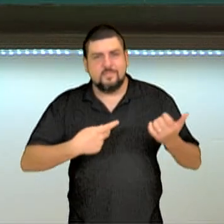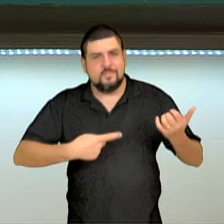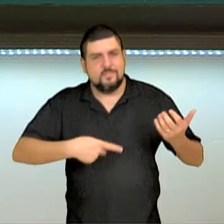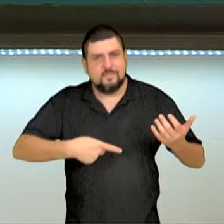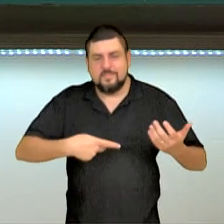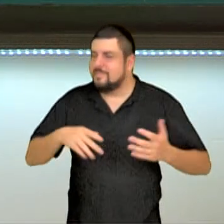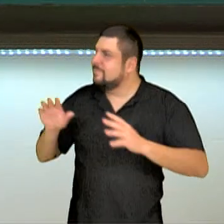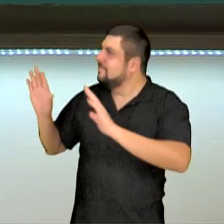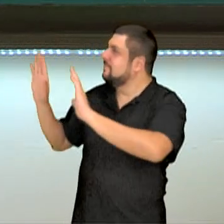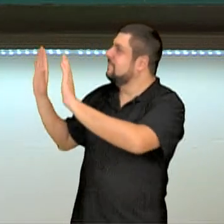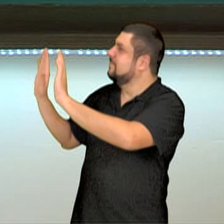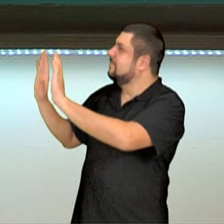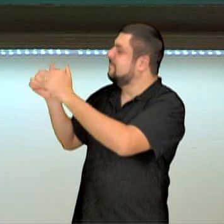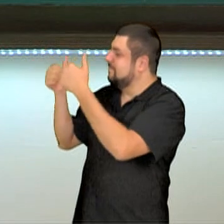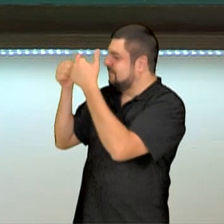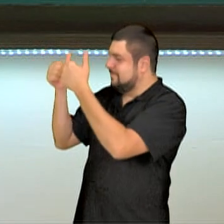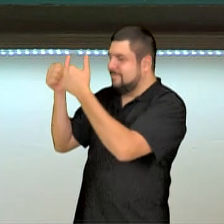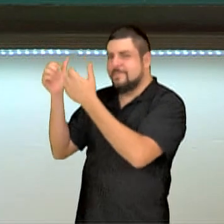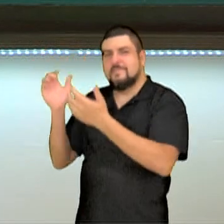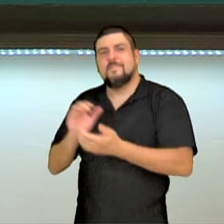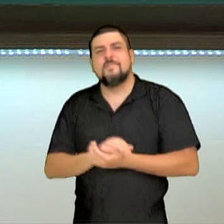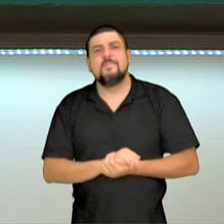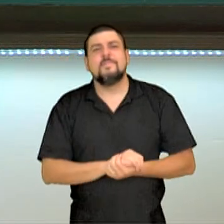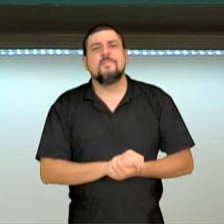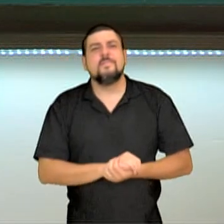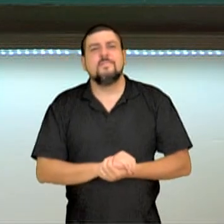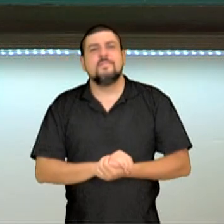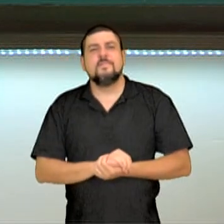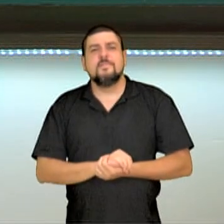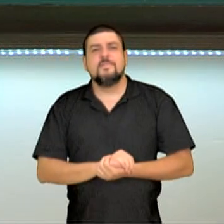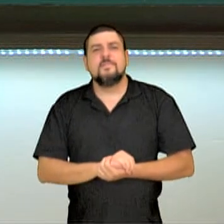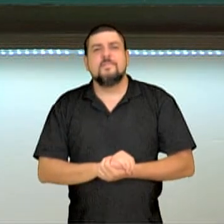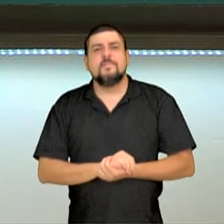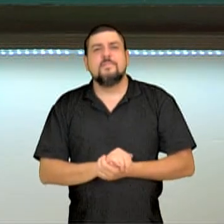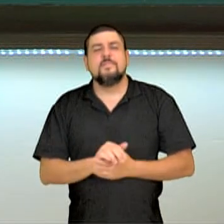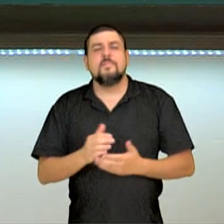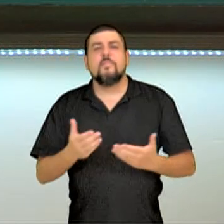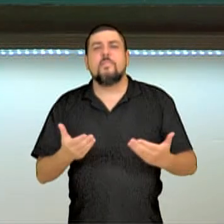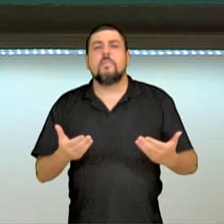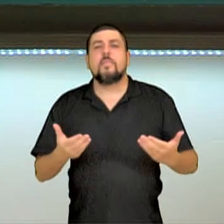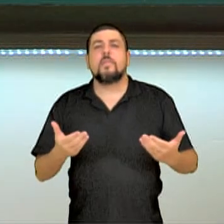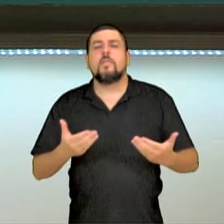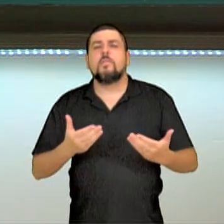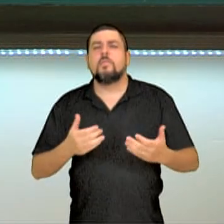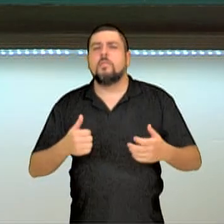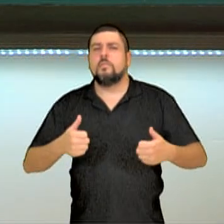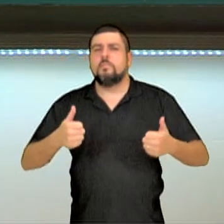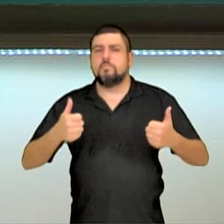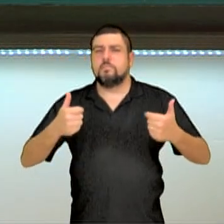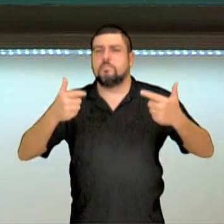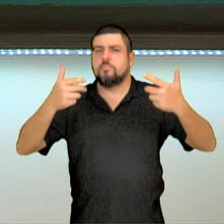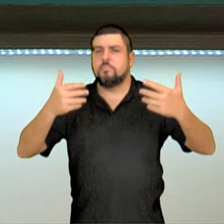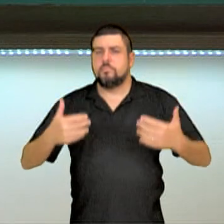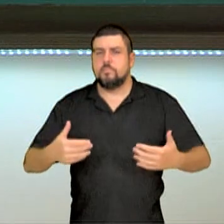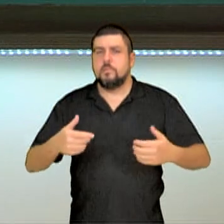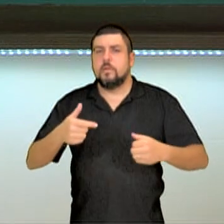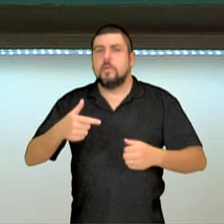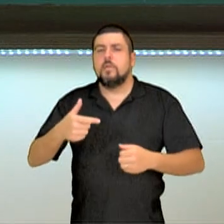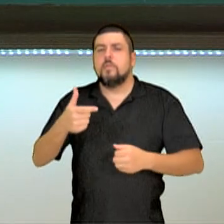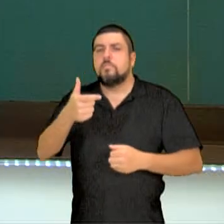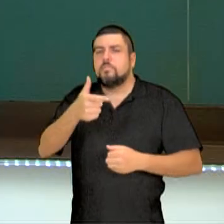Paulo. Olá, Paulo, tudo certinho? E a gente está aqui para falar um pouquinho mais sobre as danças de